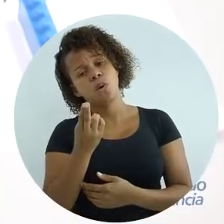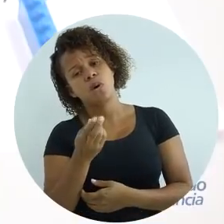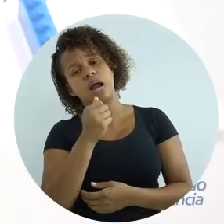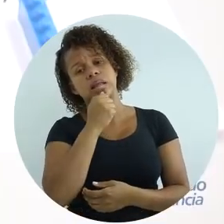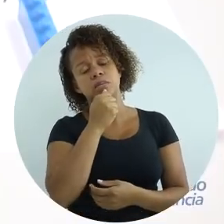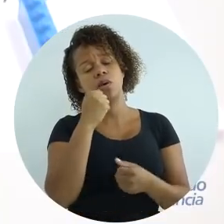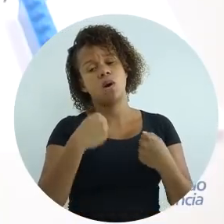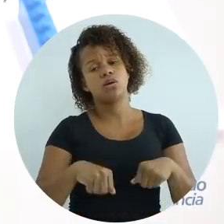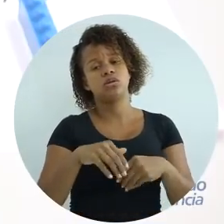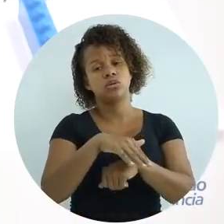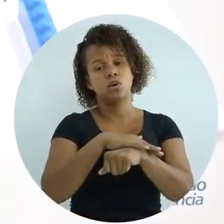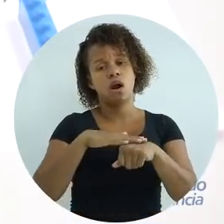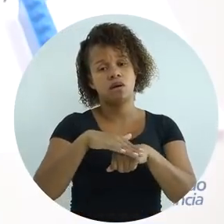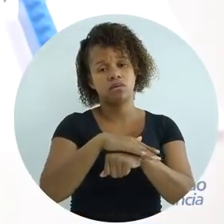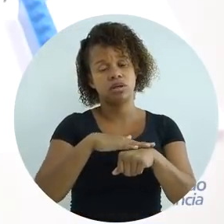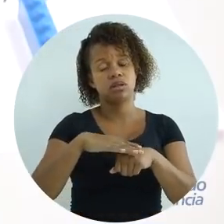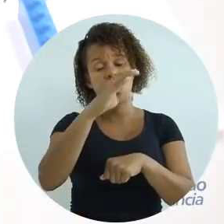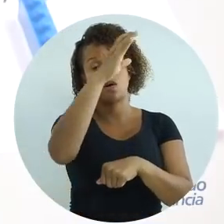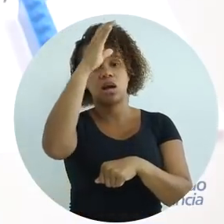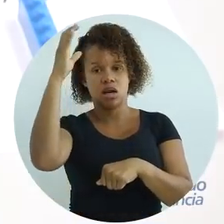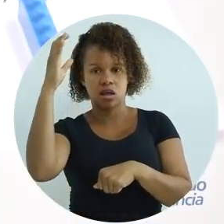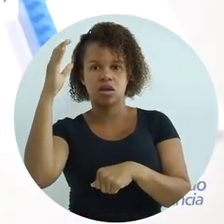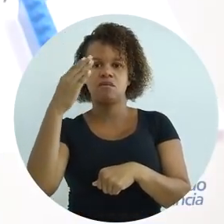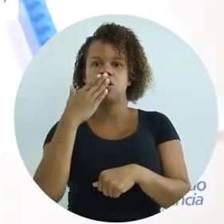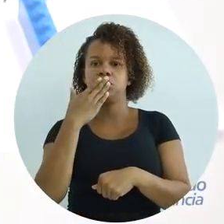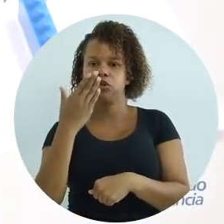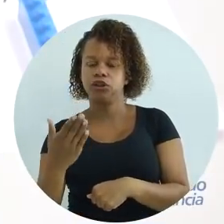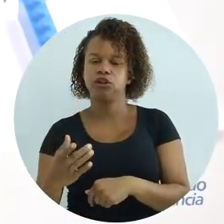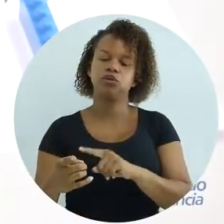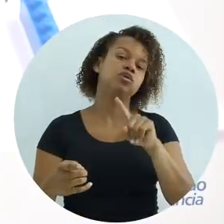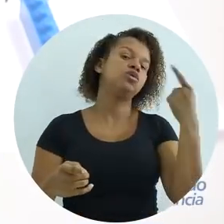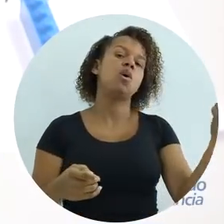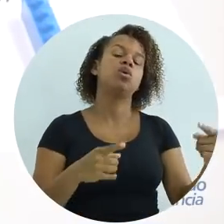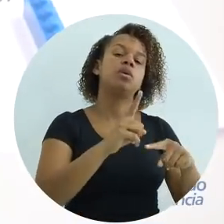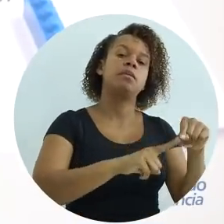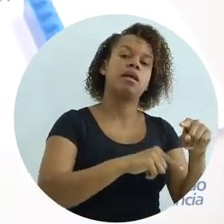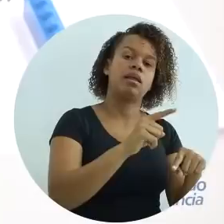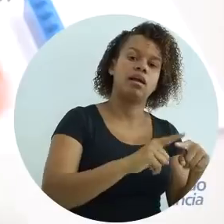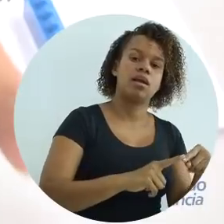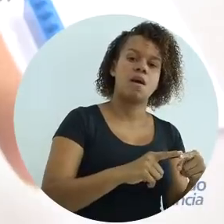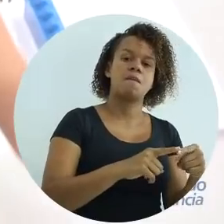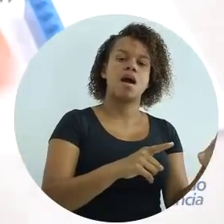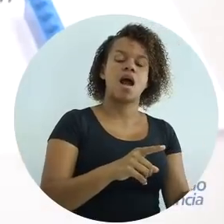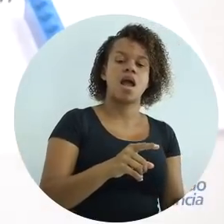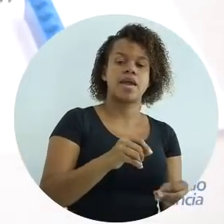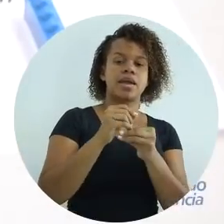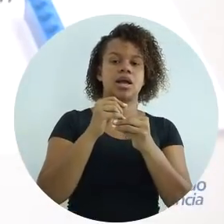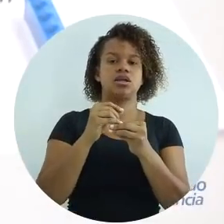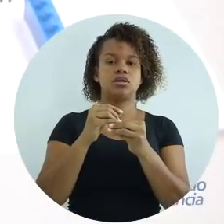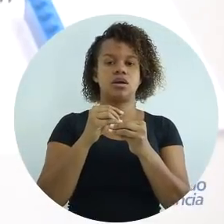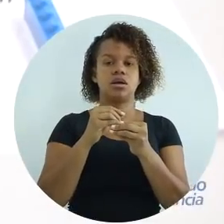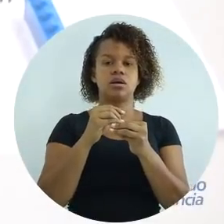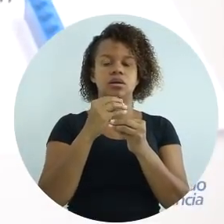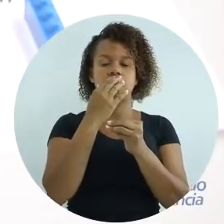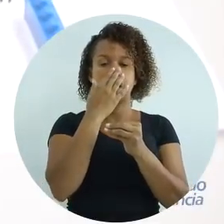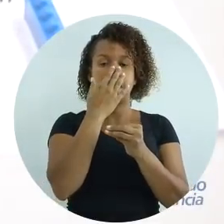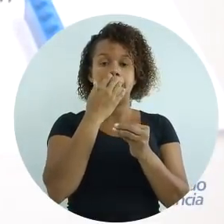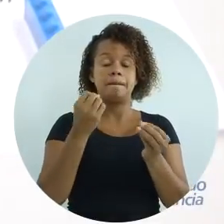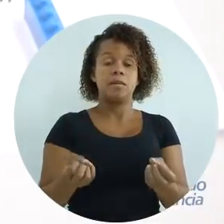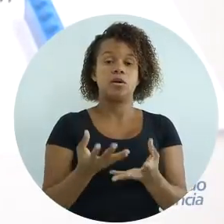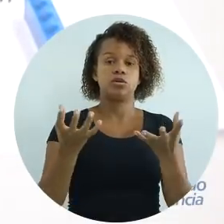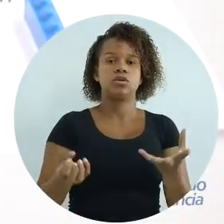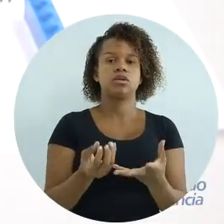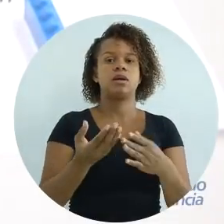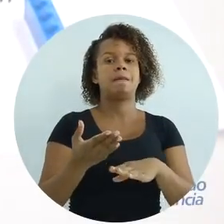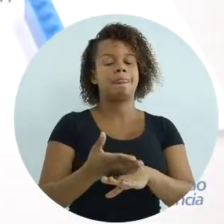pode negociar com clientes que fizeram pedidos dos outros itens para encaixar